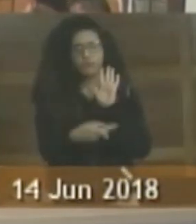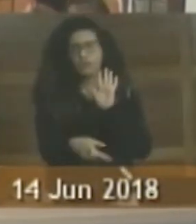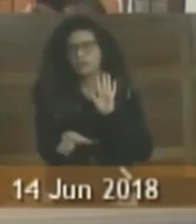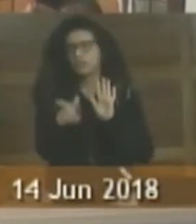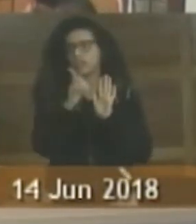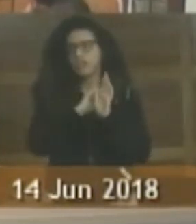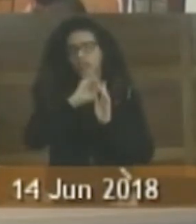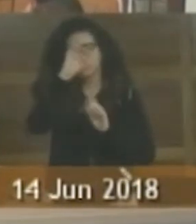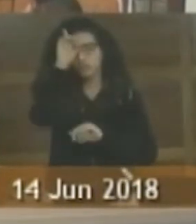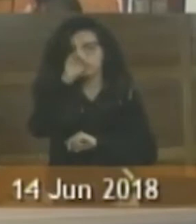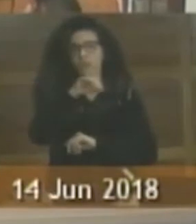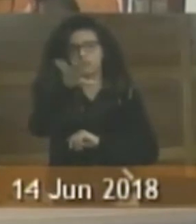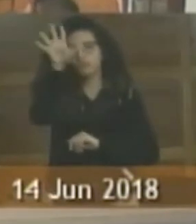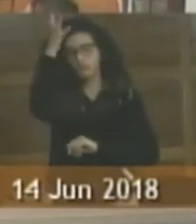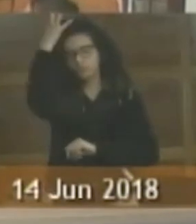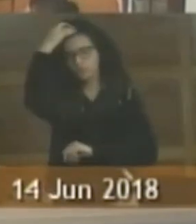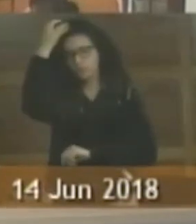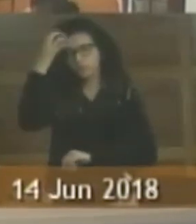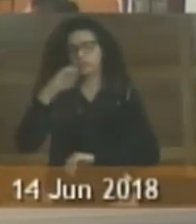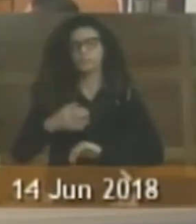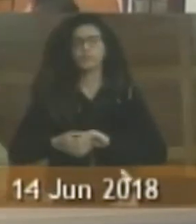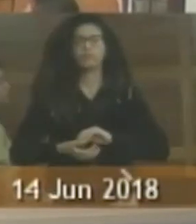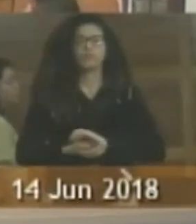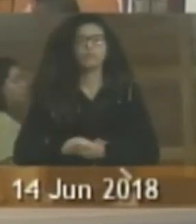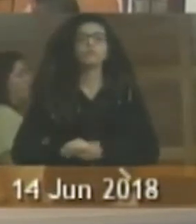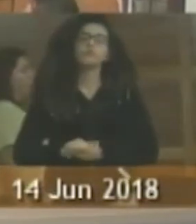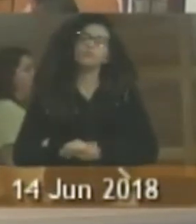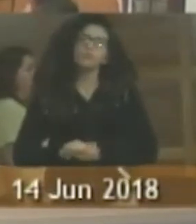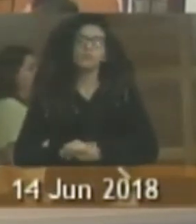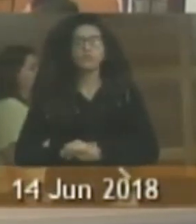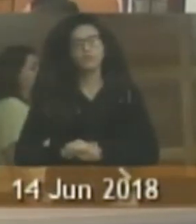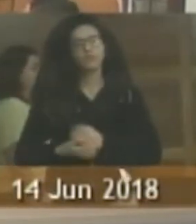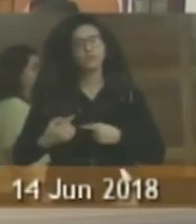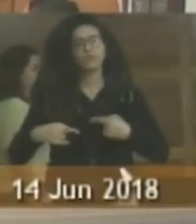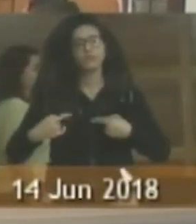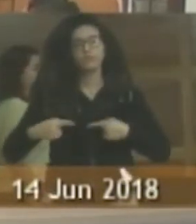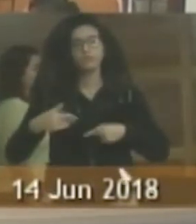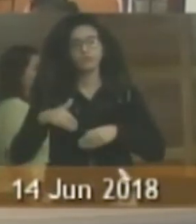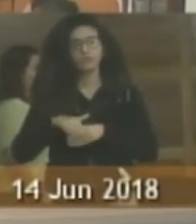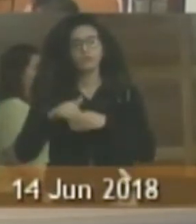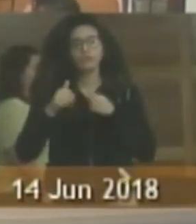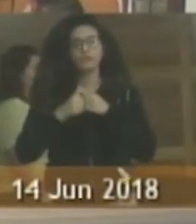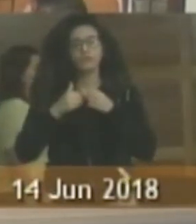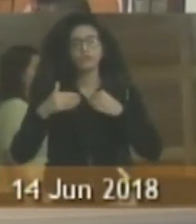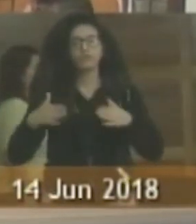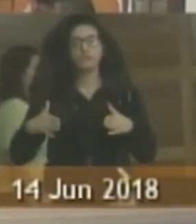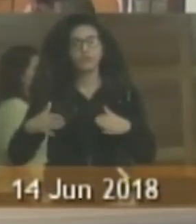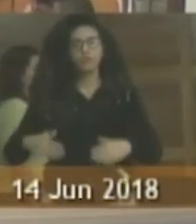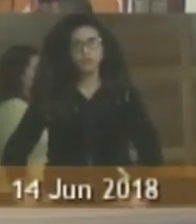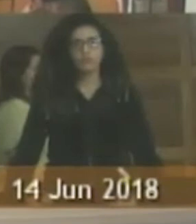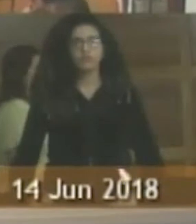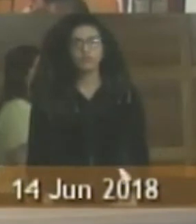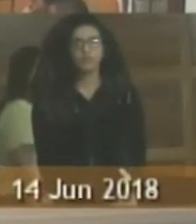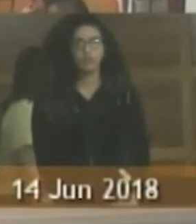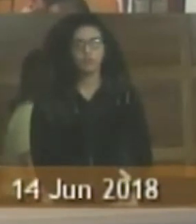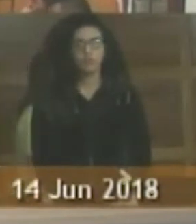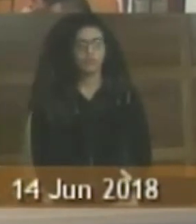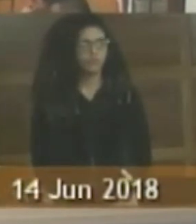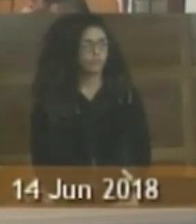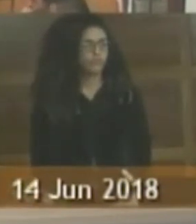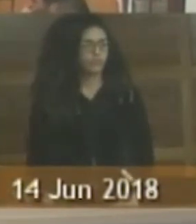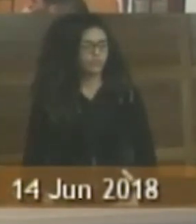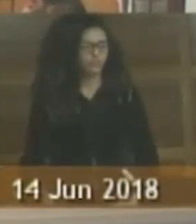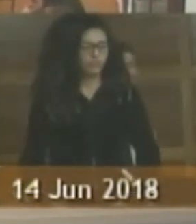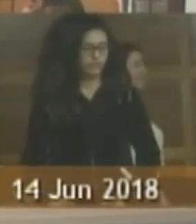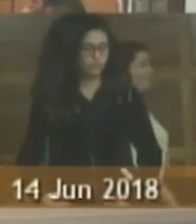Angra dos Reis e da outras providências. Em discussão. Em discussão, não havendo